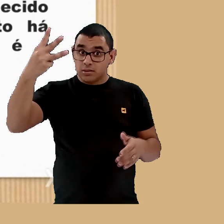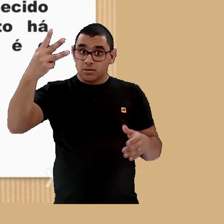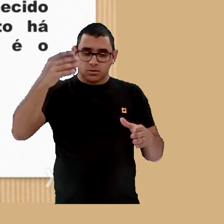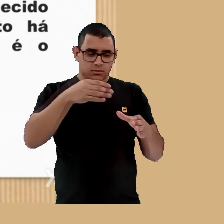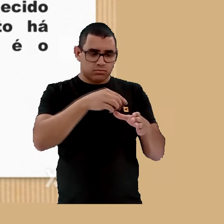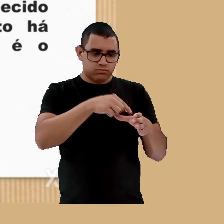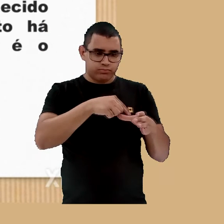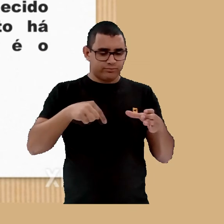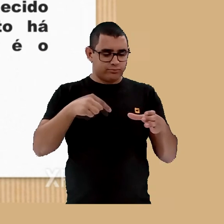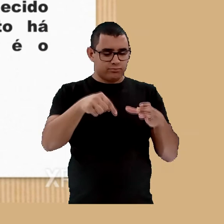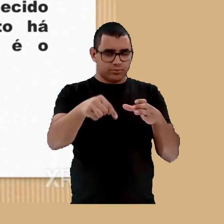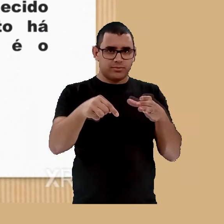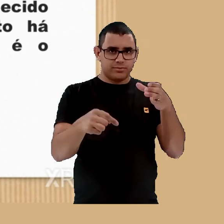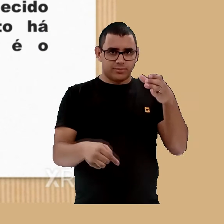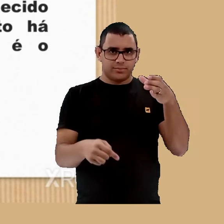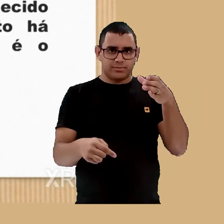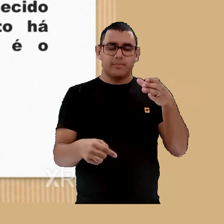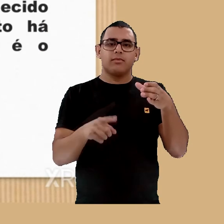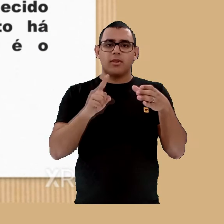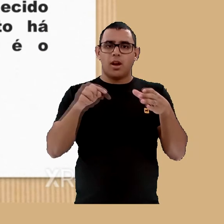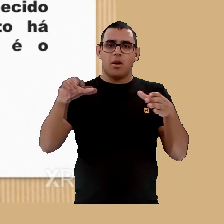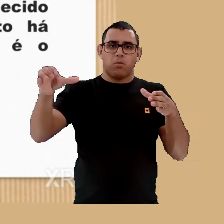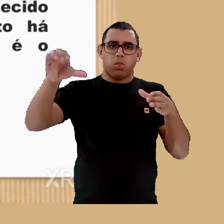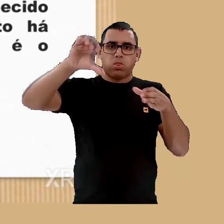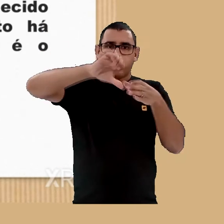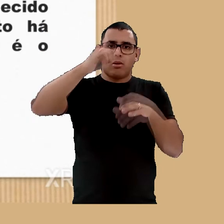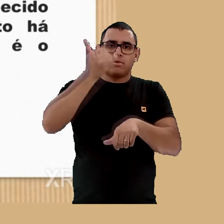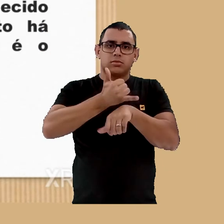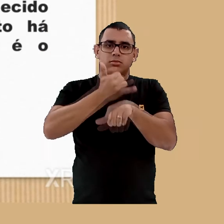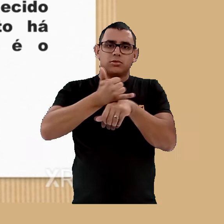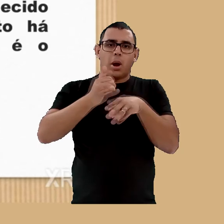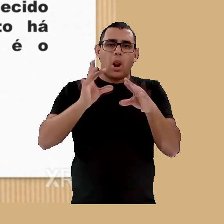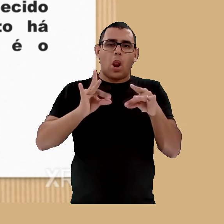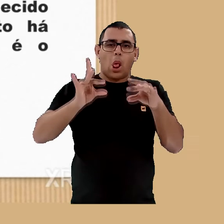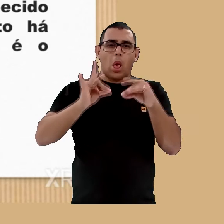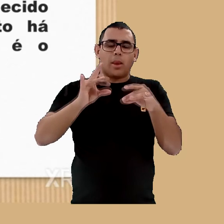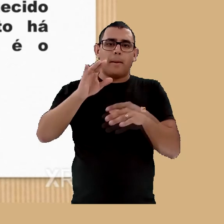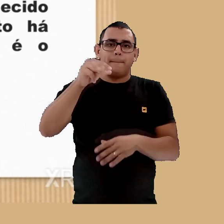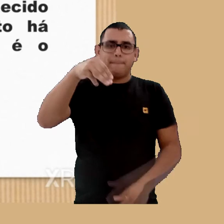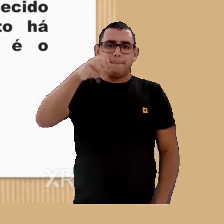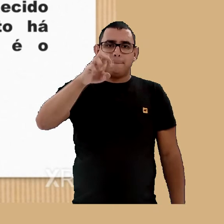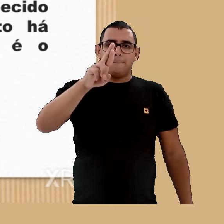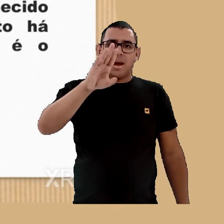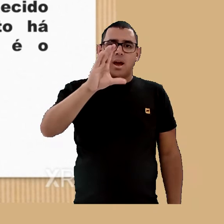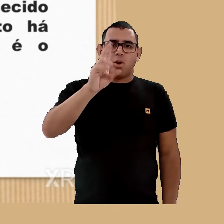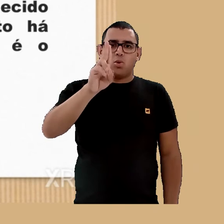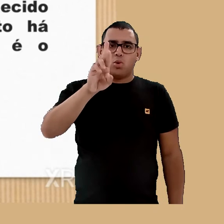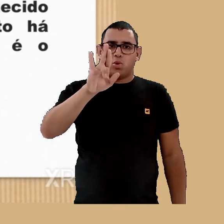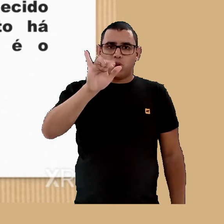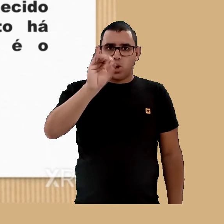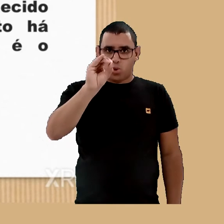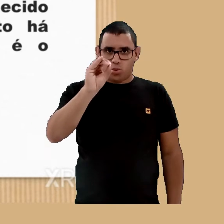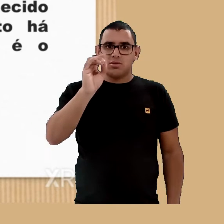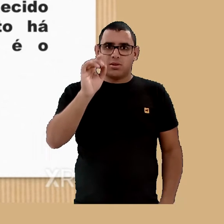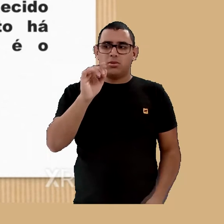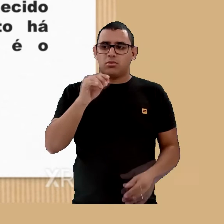com mercúrio e é aquecido de 30 graus Celsius até 150. Com esse aquecimento, há um transbordamento, olha